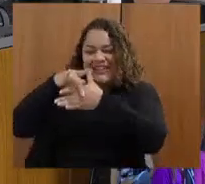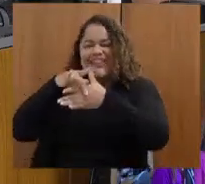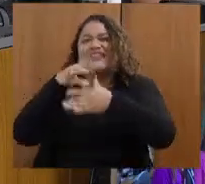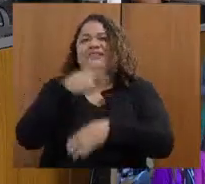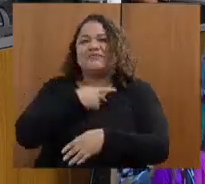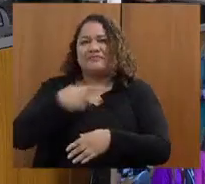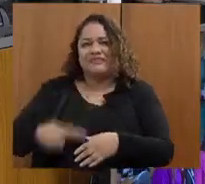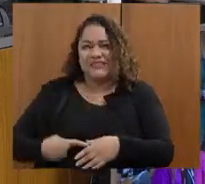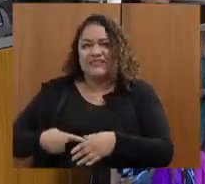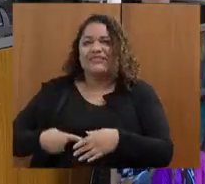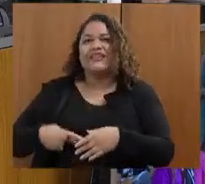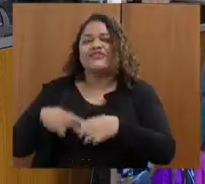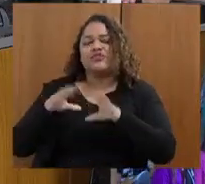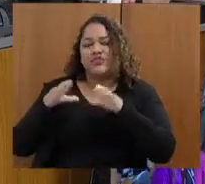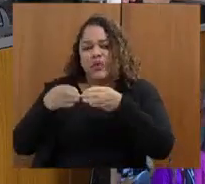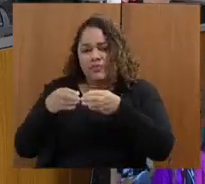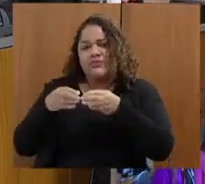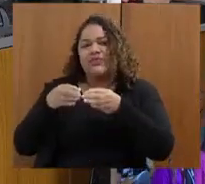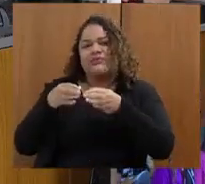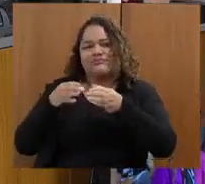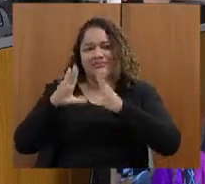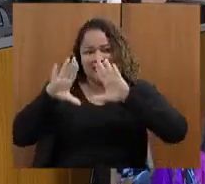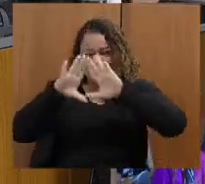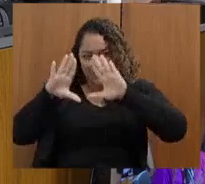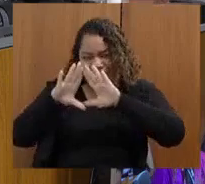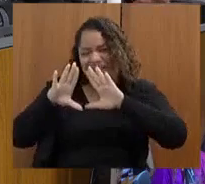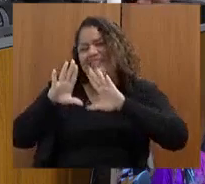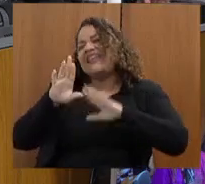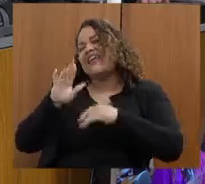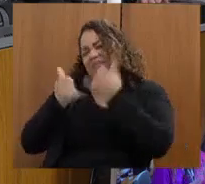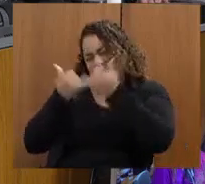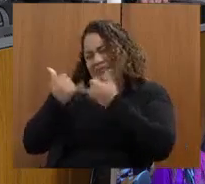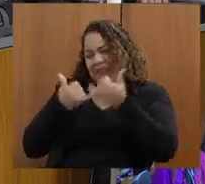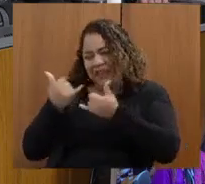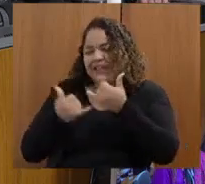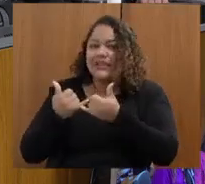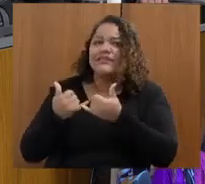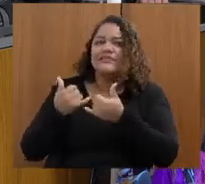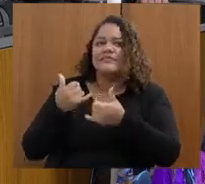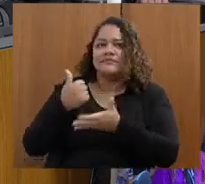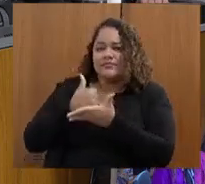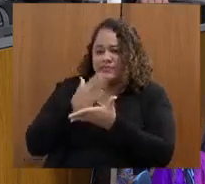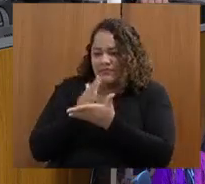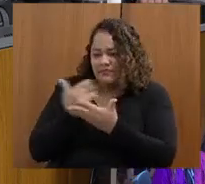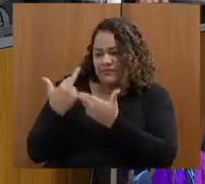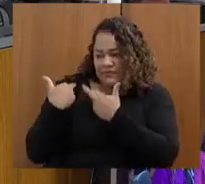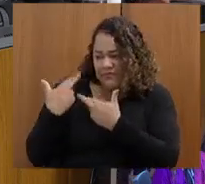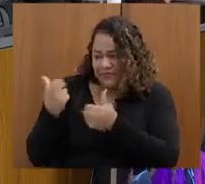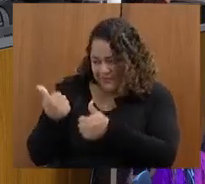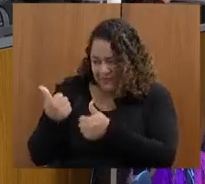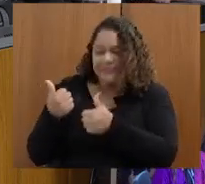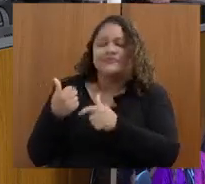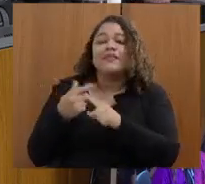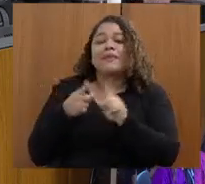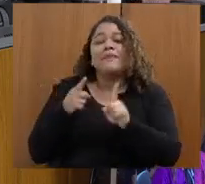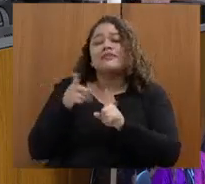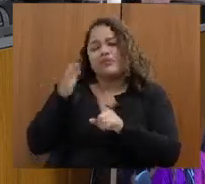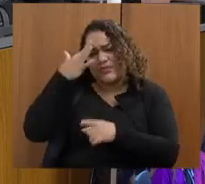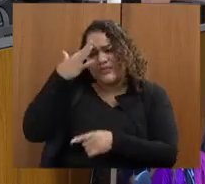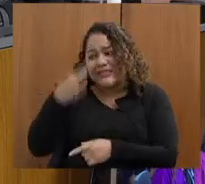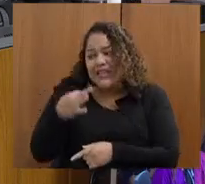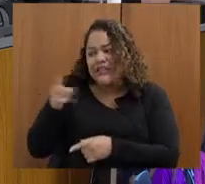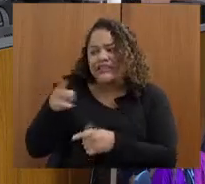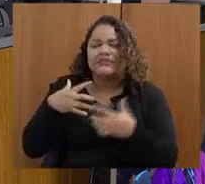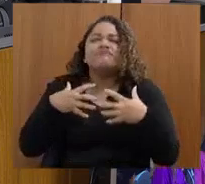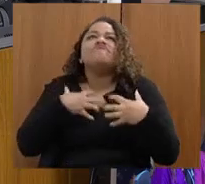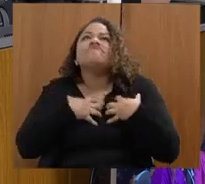importantíssimo trabalho então foi um abandono né a gente dividiu tarefas aqui então eu tenho certeza que possa ser excelência não